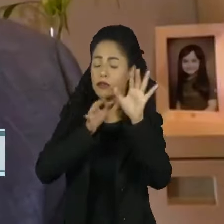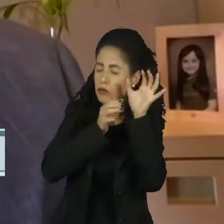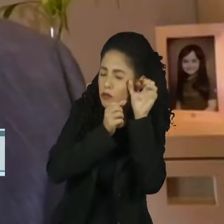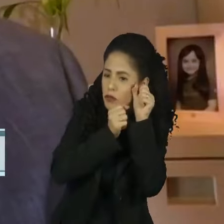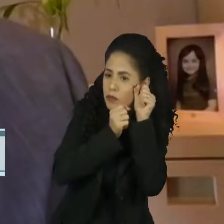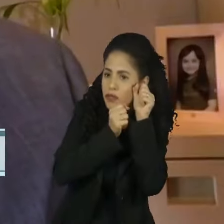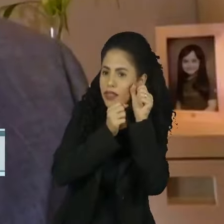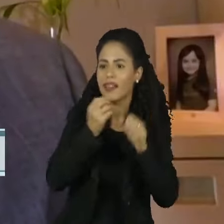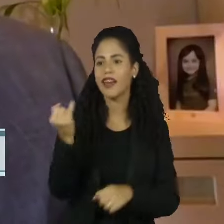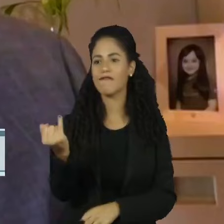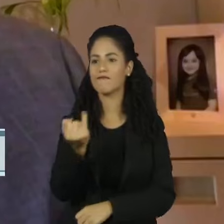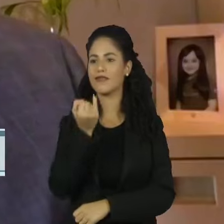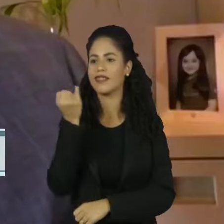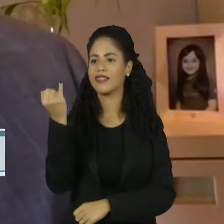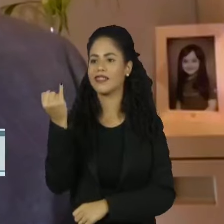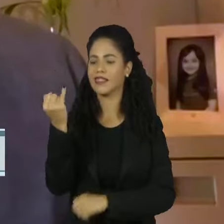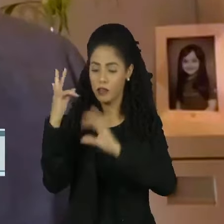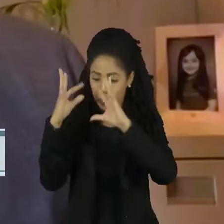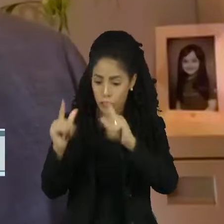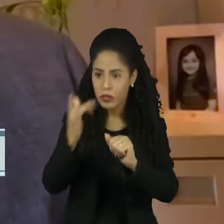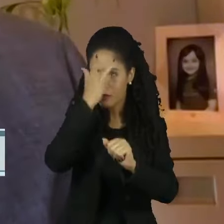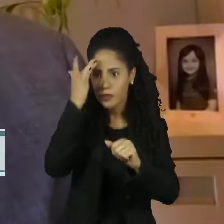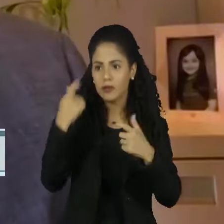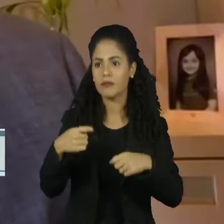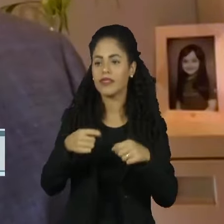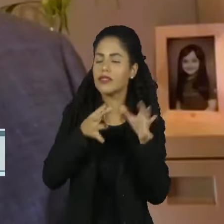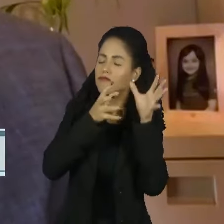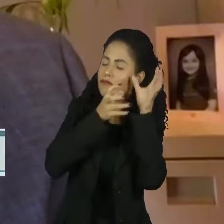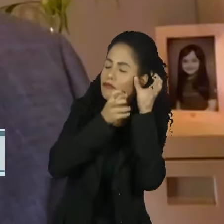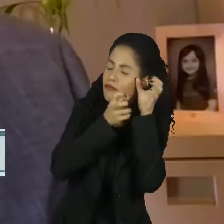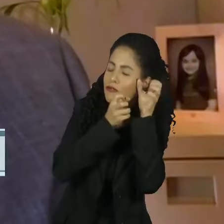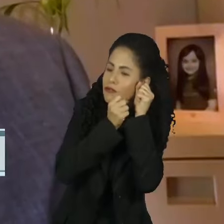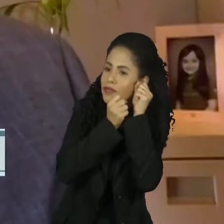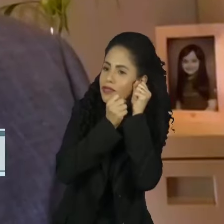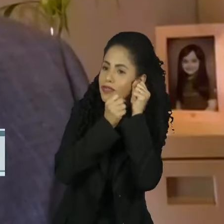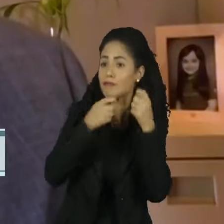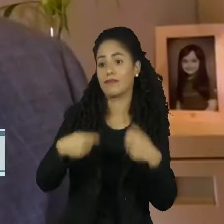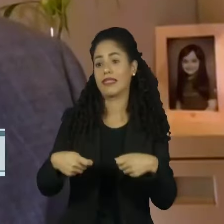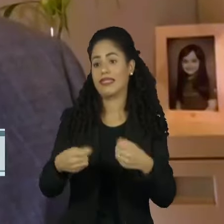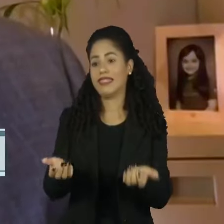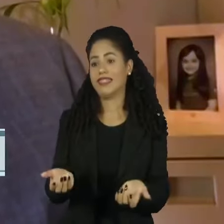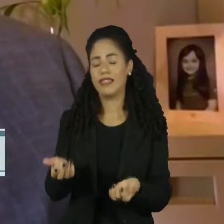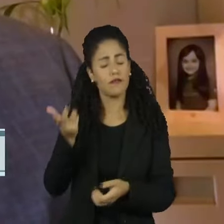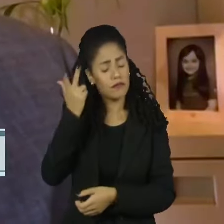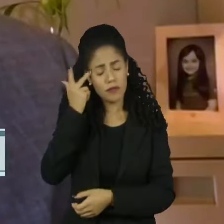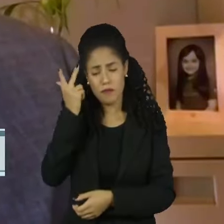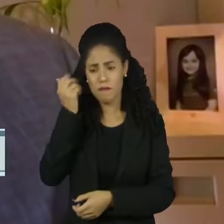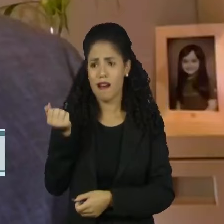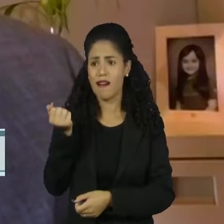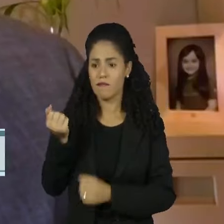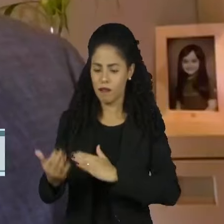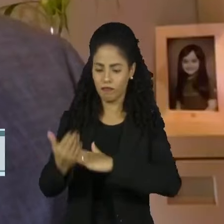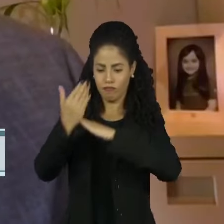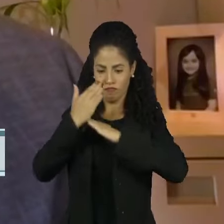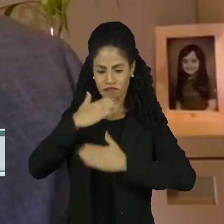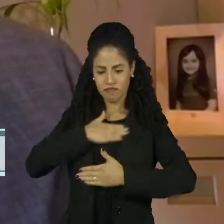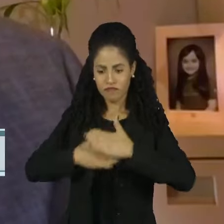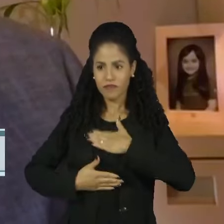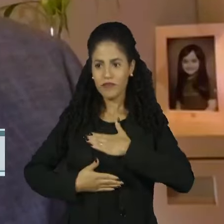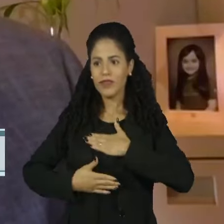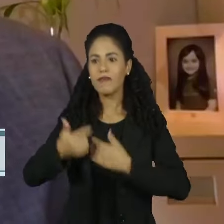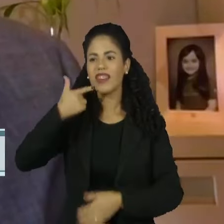a gente precisa de sono para acordar reparado, então para ter energia, para manter um bom